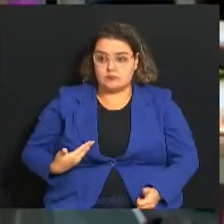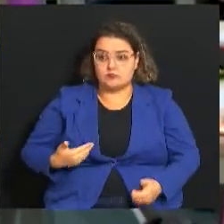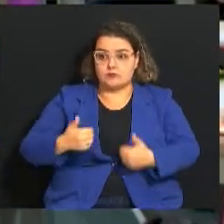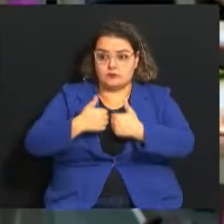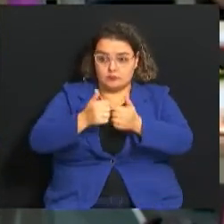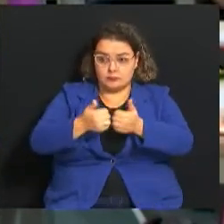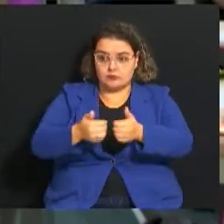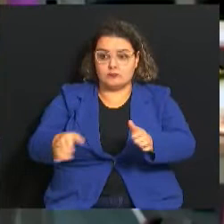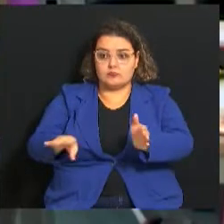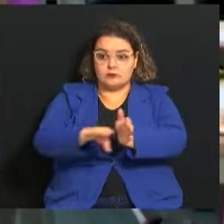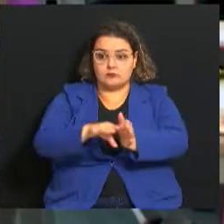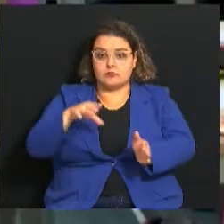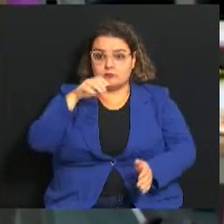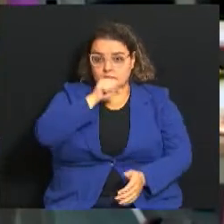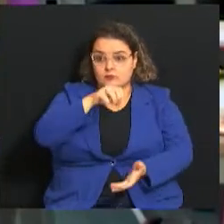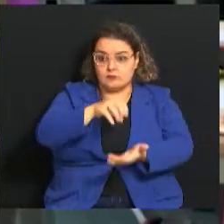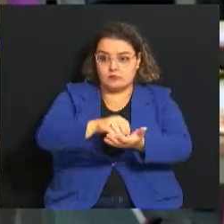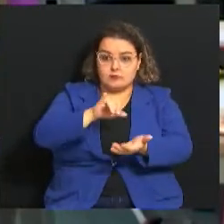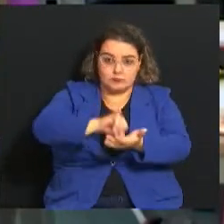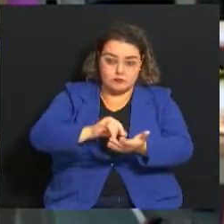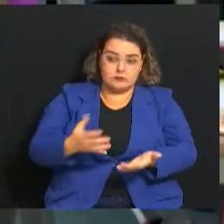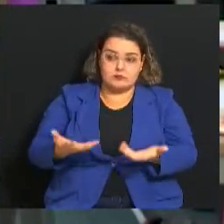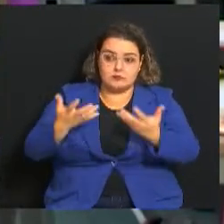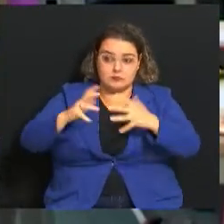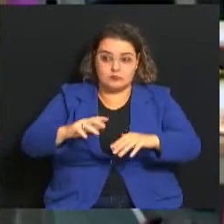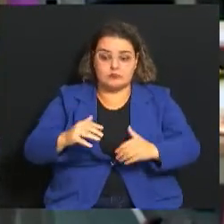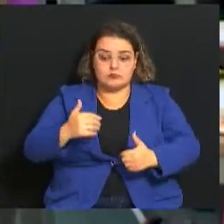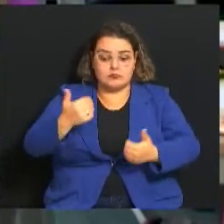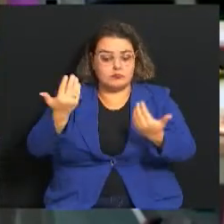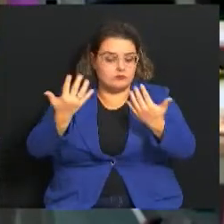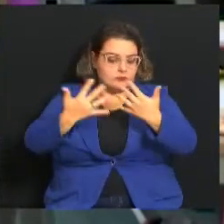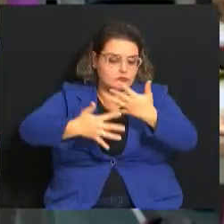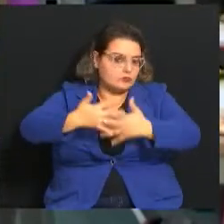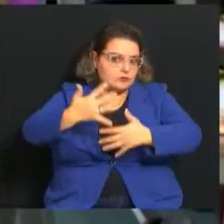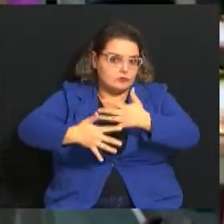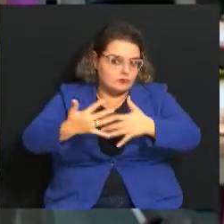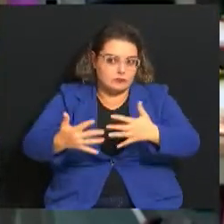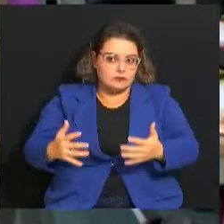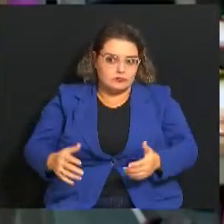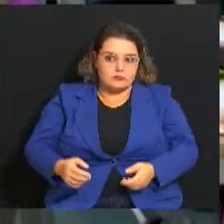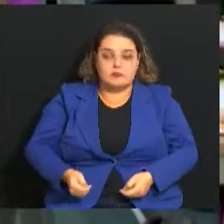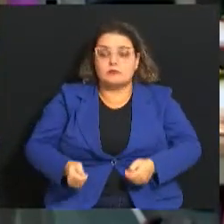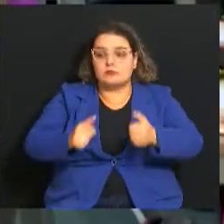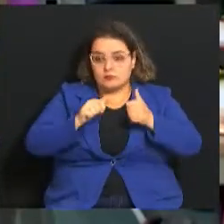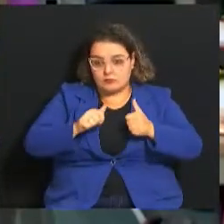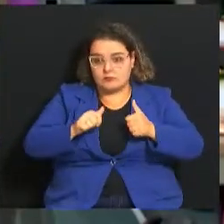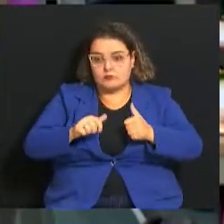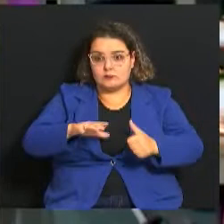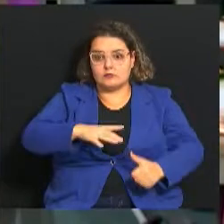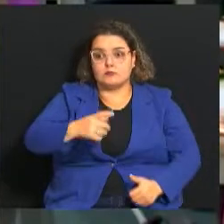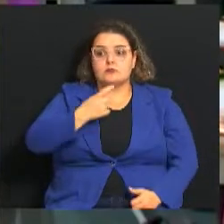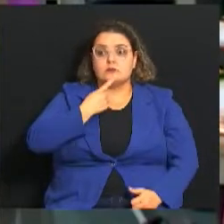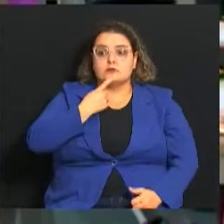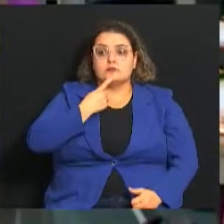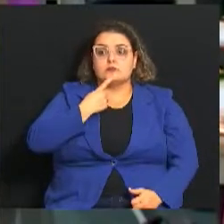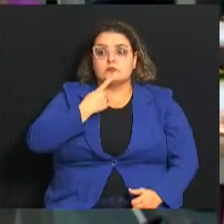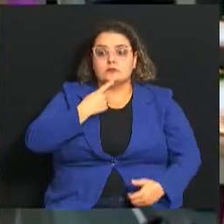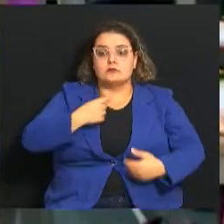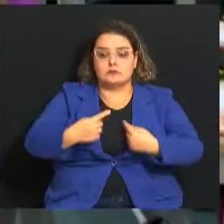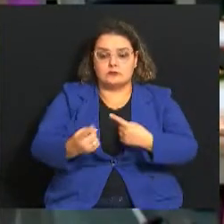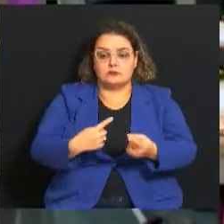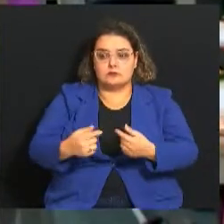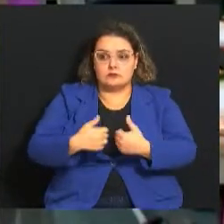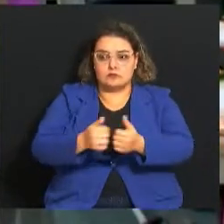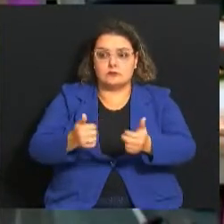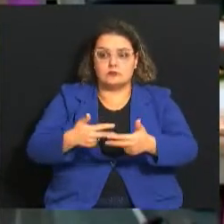mais rápido ao centro. Então nós não queremos prejudicar esse ganho que vai ter a cidade de Campinas com os corredores, mas queremos dar uma